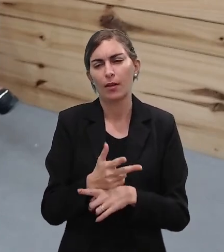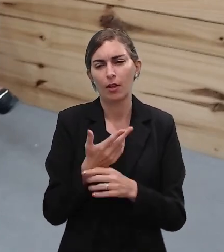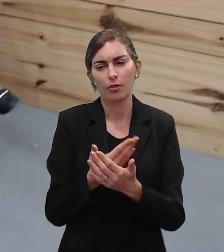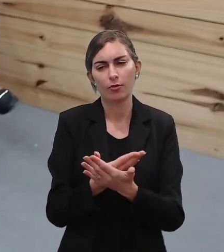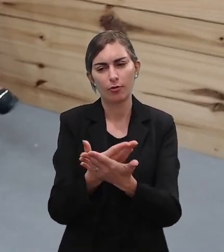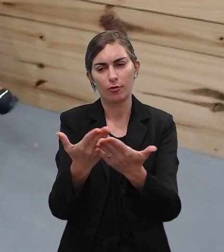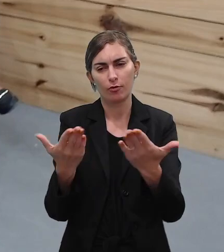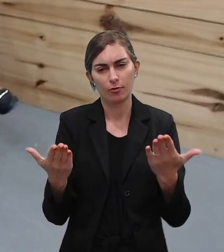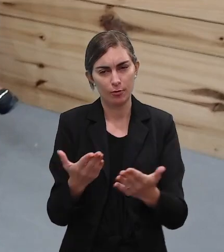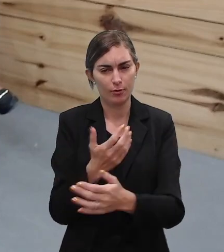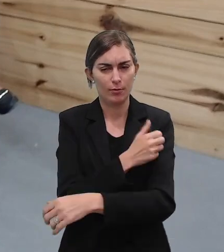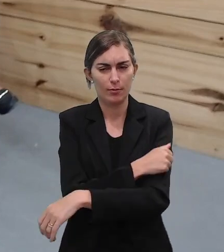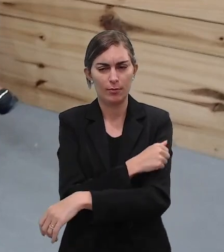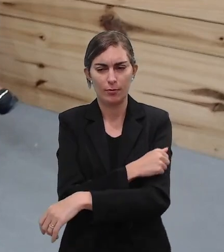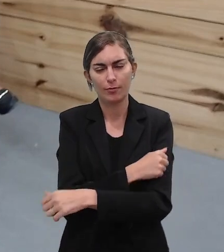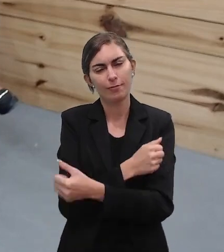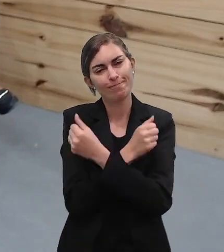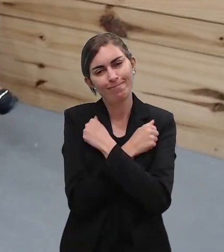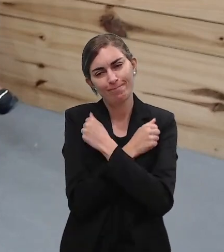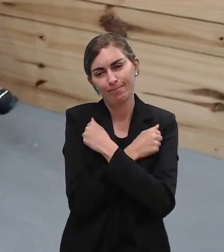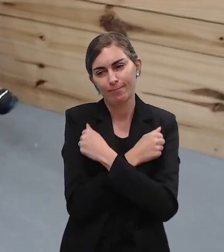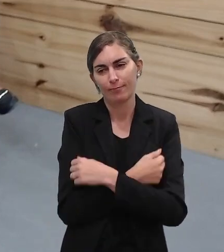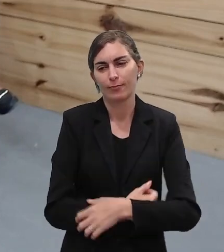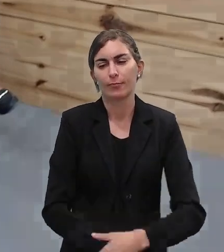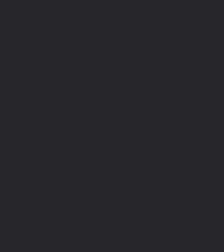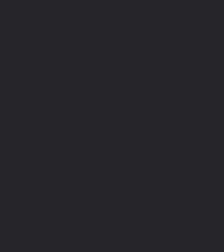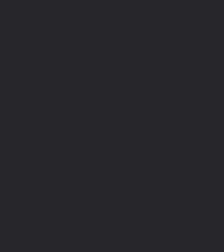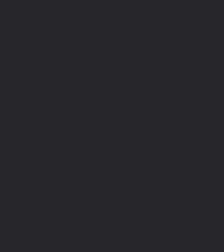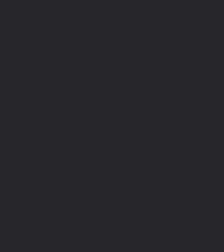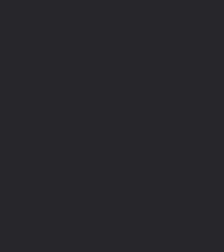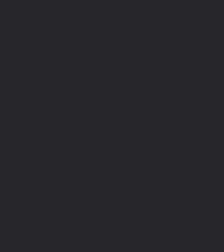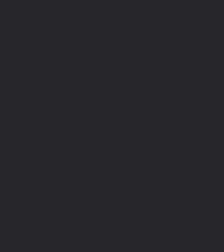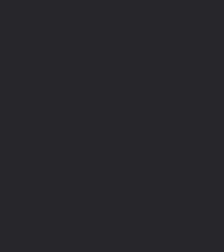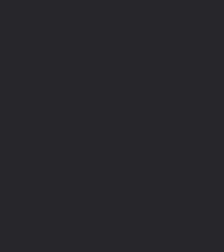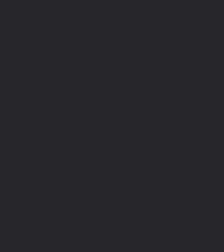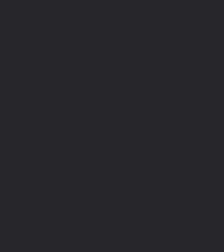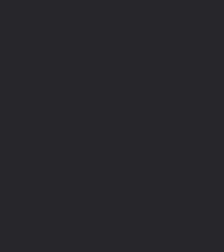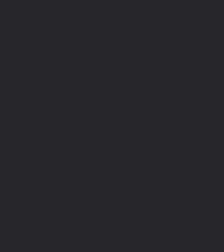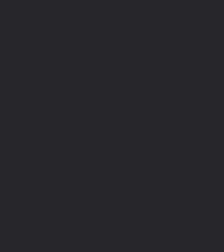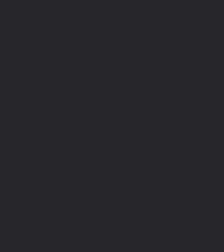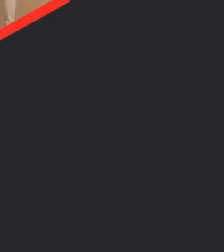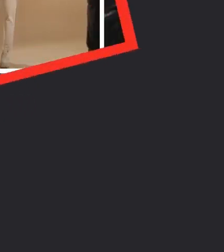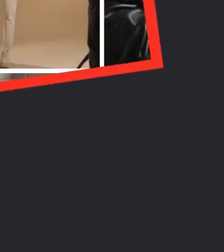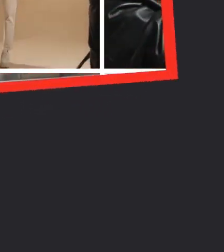E a você, caro estudante, um forte abraço.